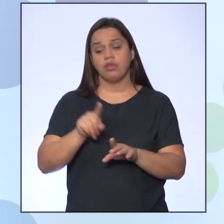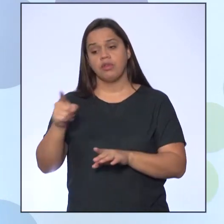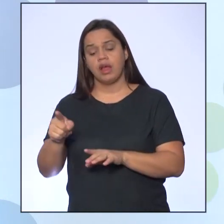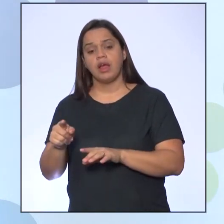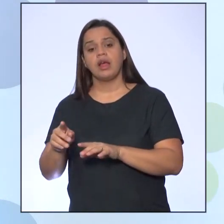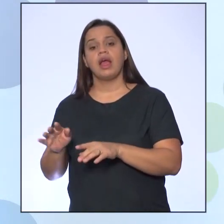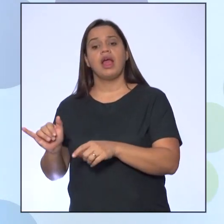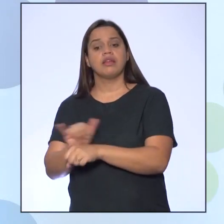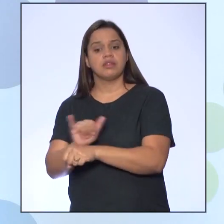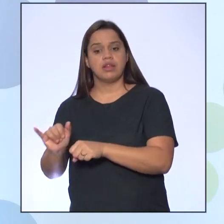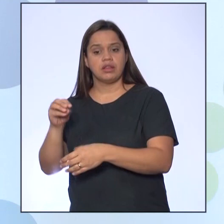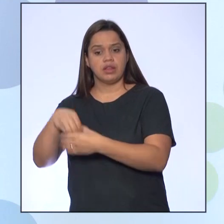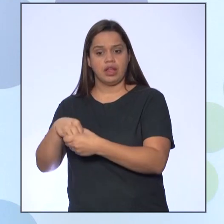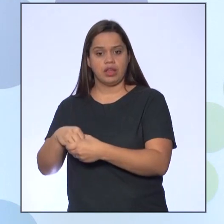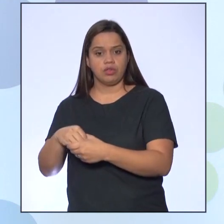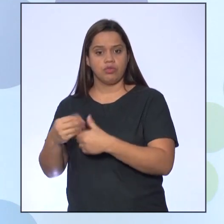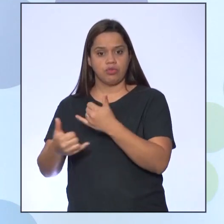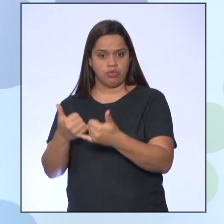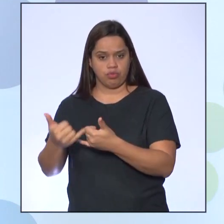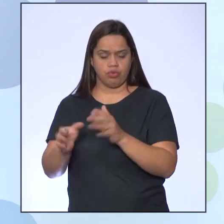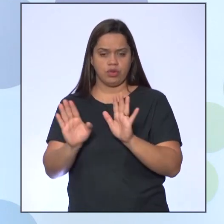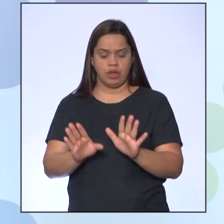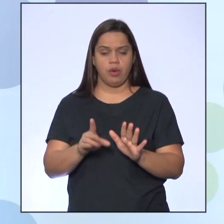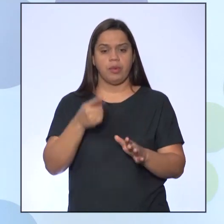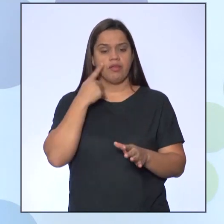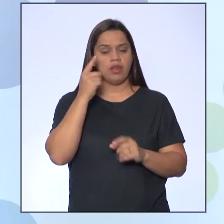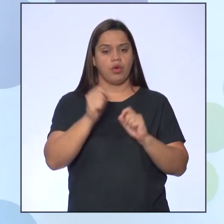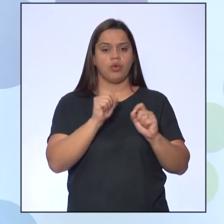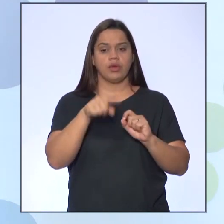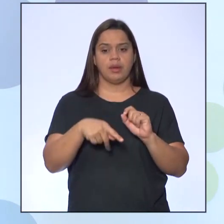nosso olhar, a gente vai propor outra atividade, tá?